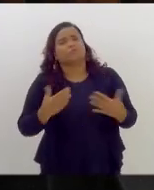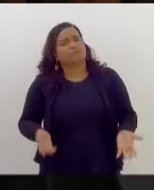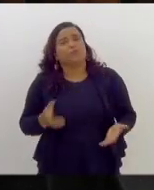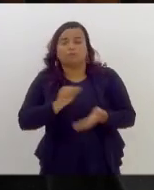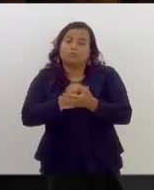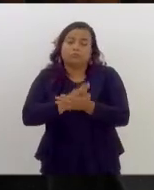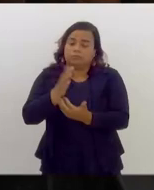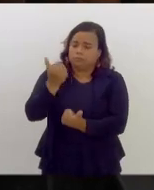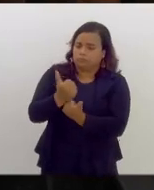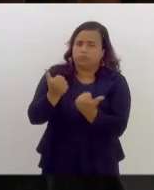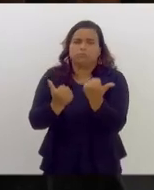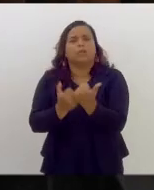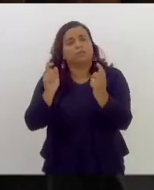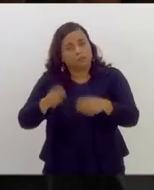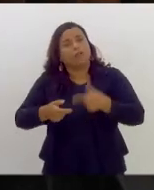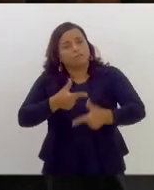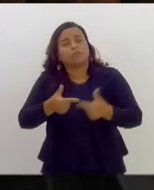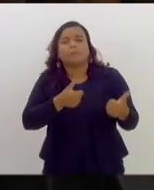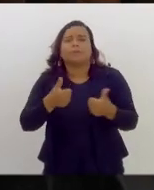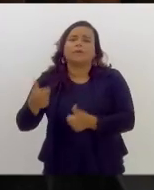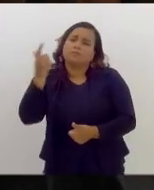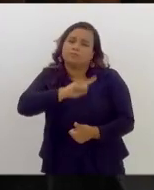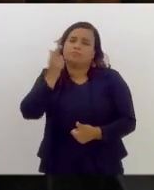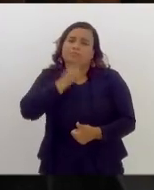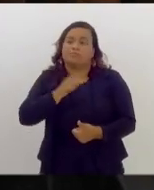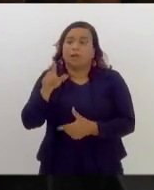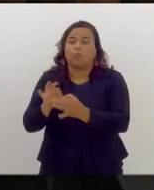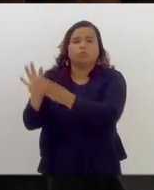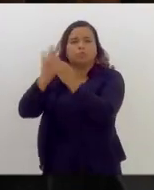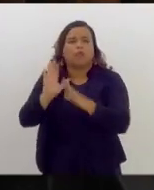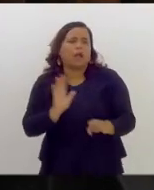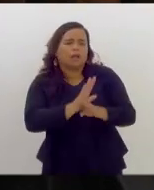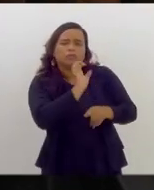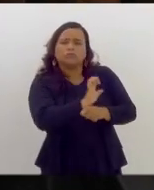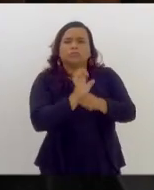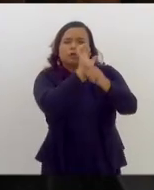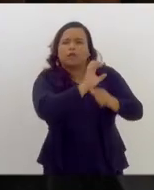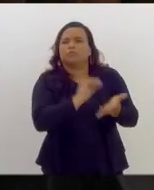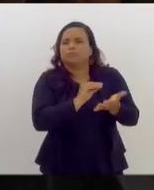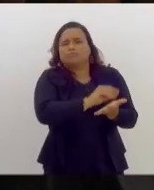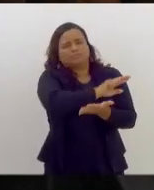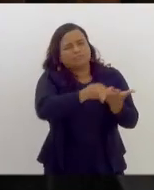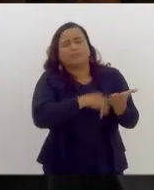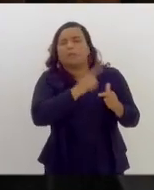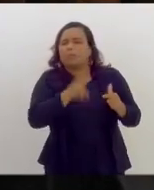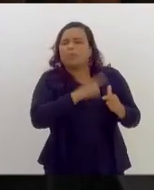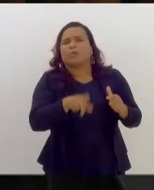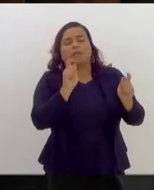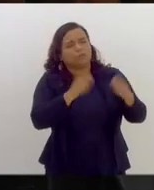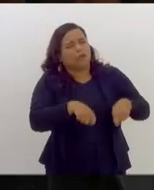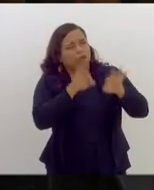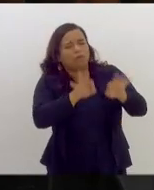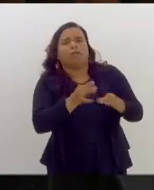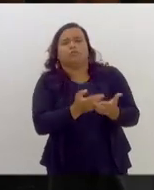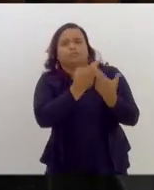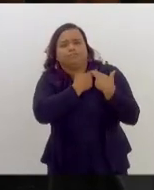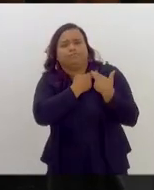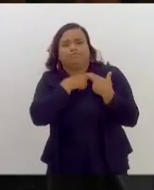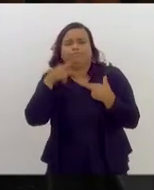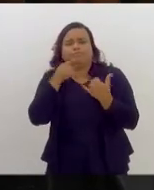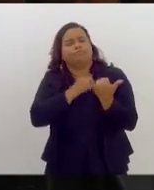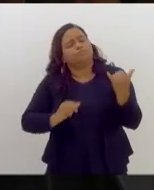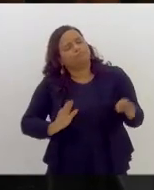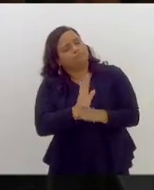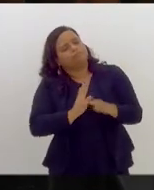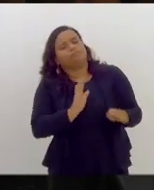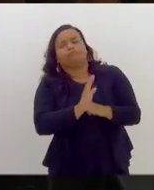educação. A União ajuda os Estados em maior dificuldade para garantir a universalização do ensino médio, e esses Estados, por sua vez,